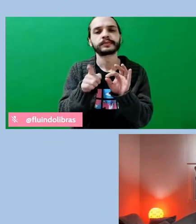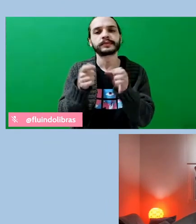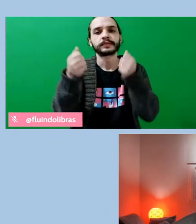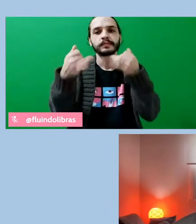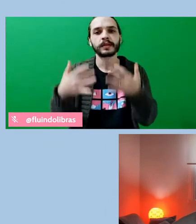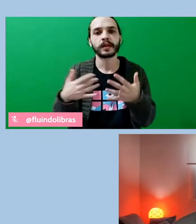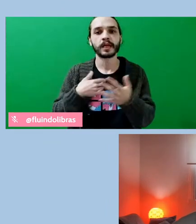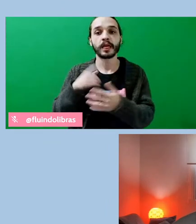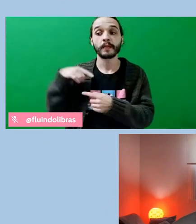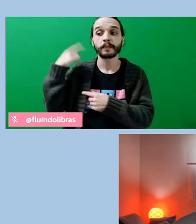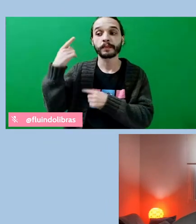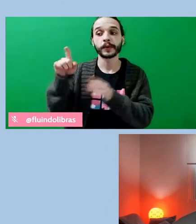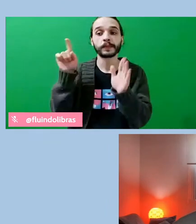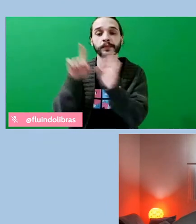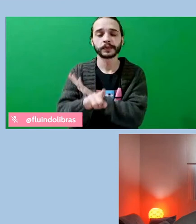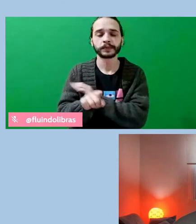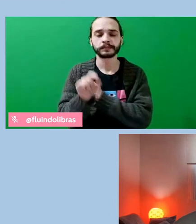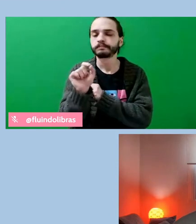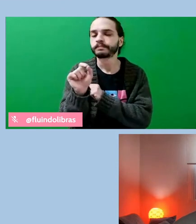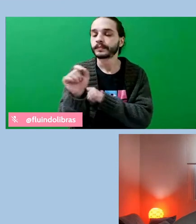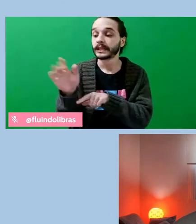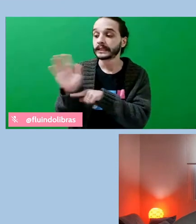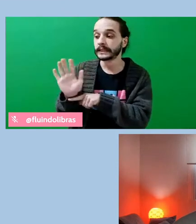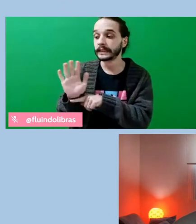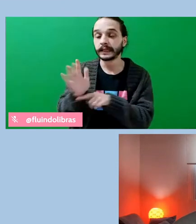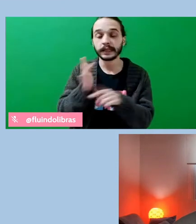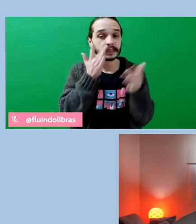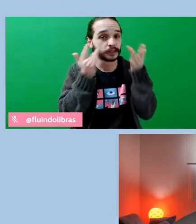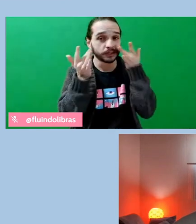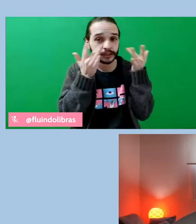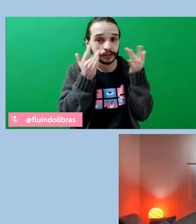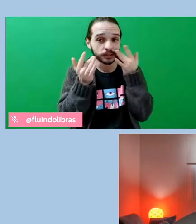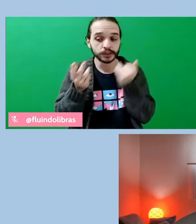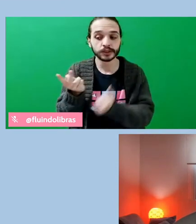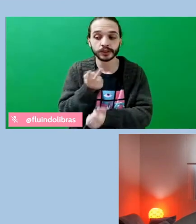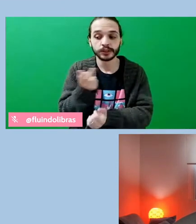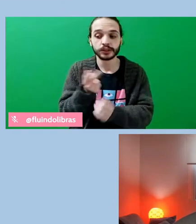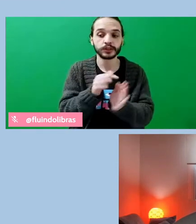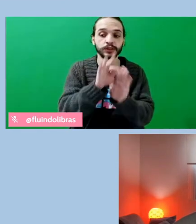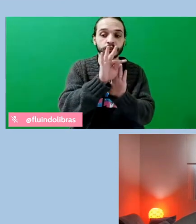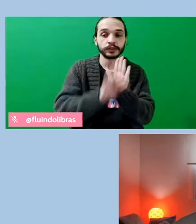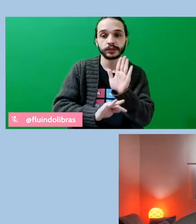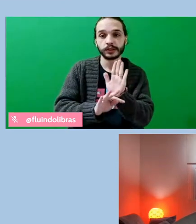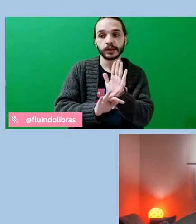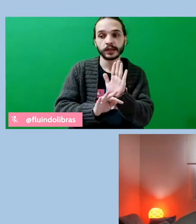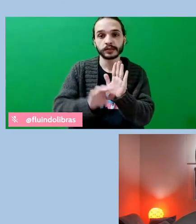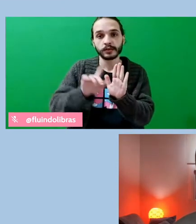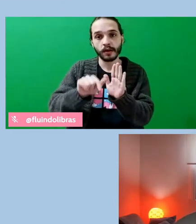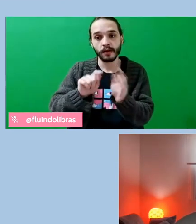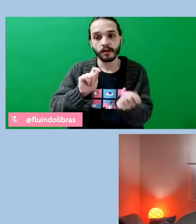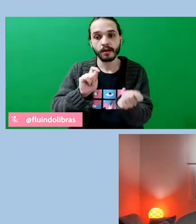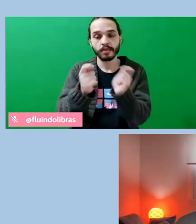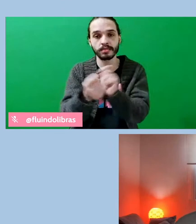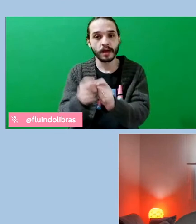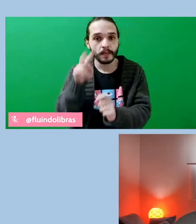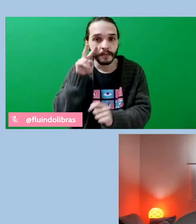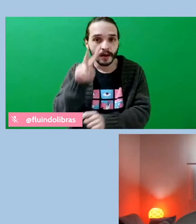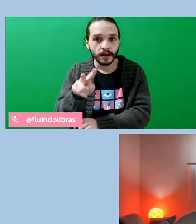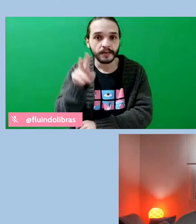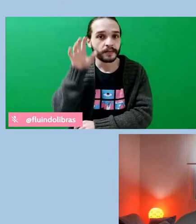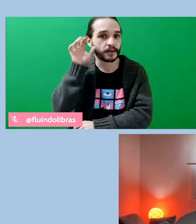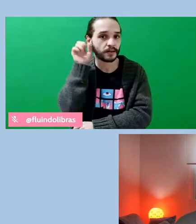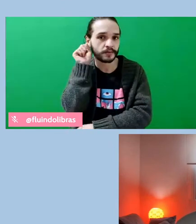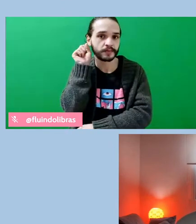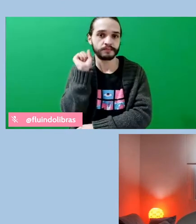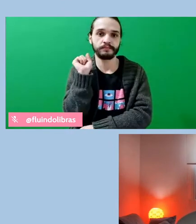assim, porque o cinema e o teatro, eles são textos para ser vistos e ouvidos, né?